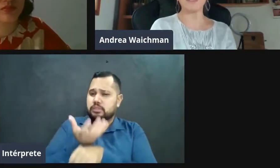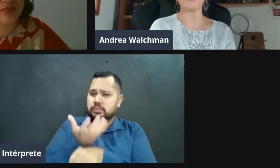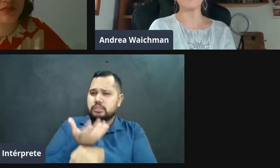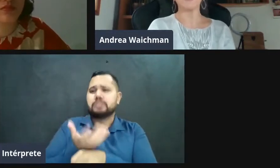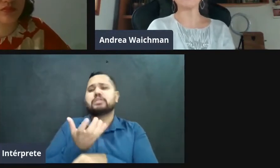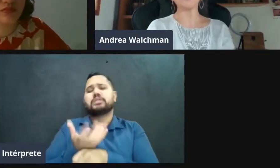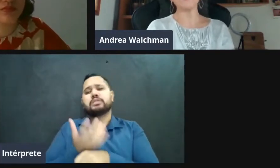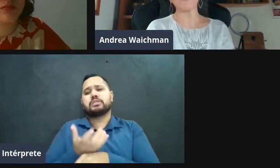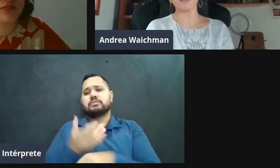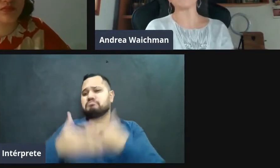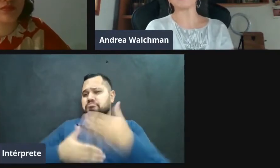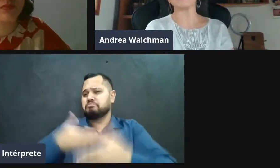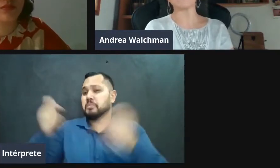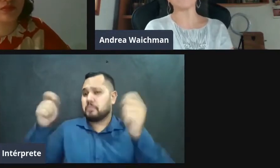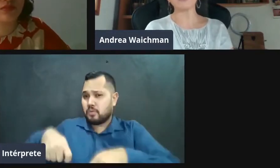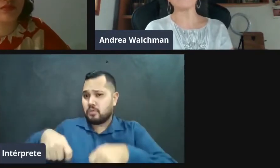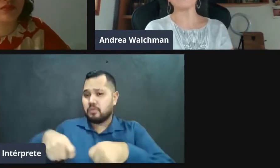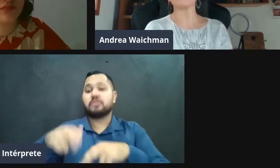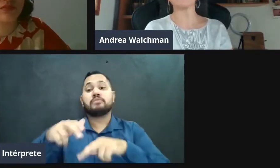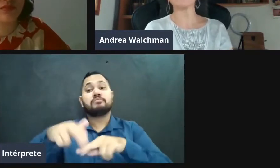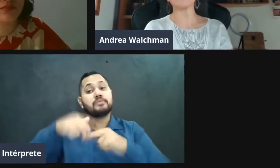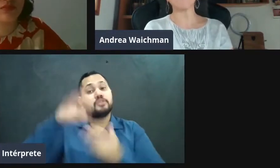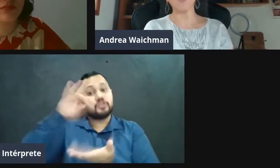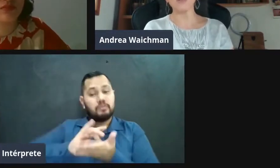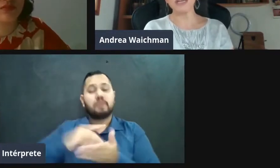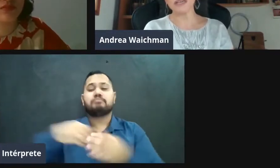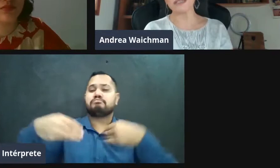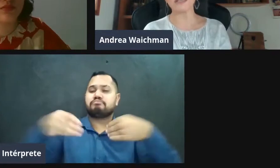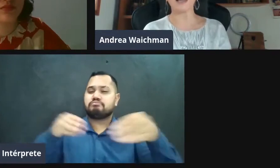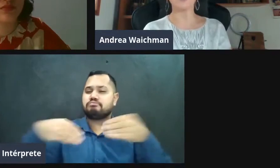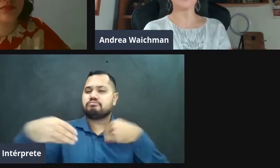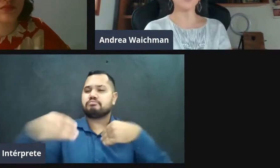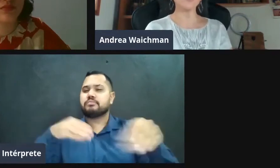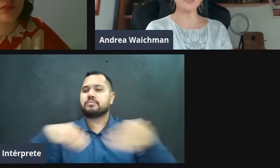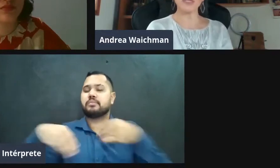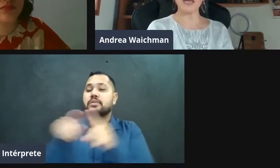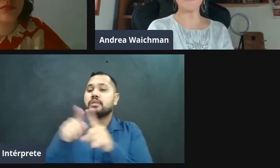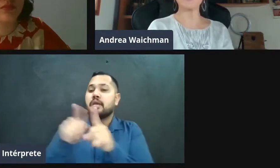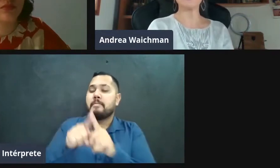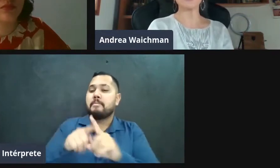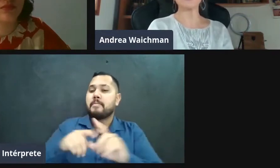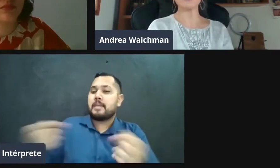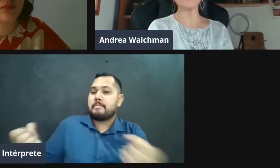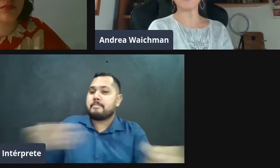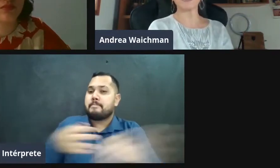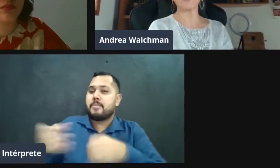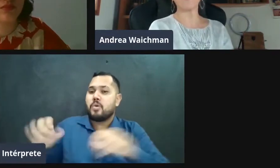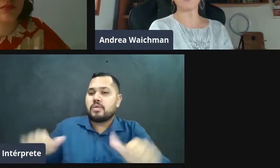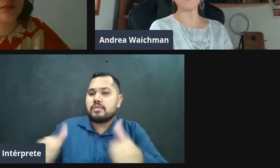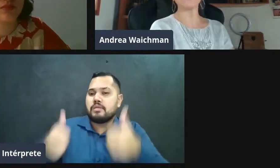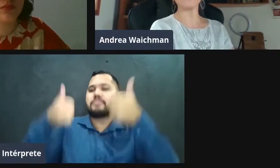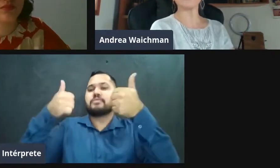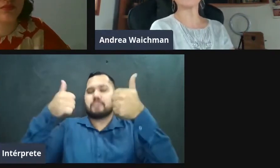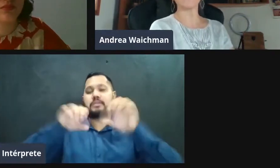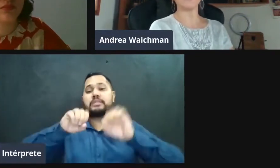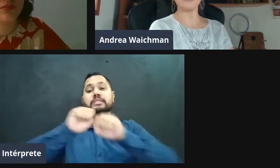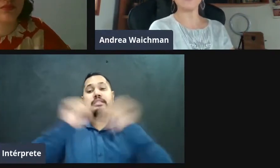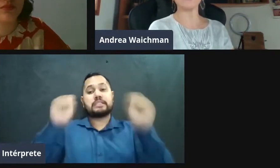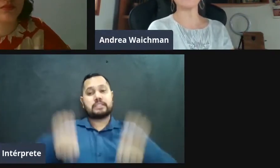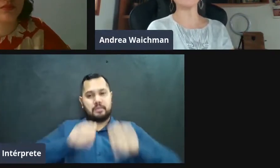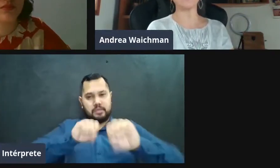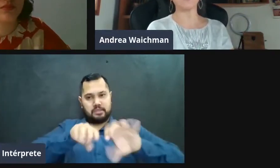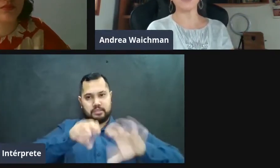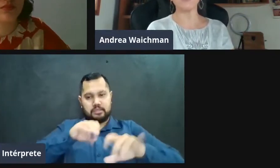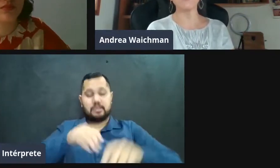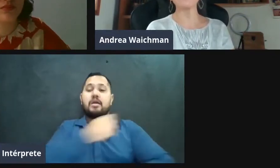cursada da disciplina. A gente, de fato, precisa flexibilizar, precisa modernizar nosso sistema de ensino para que o aluno se sinta